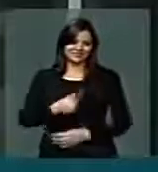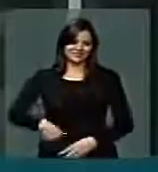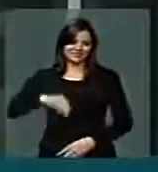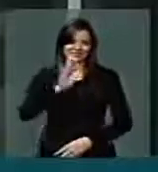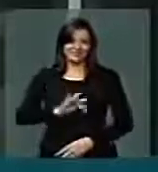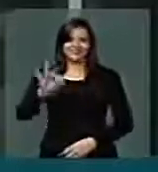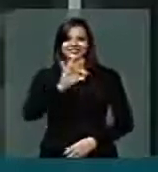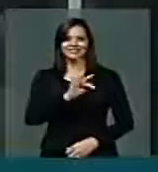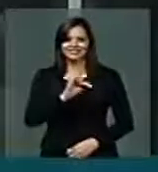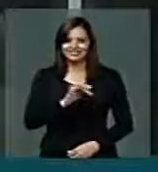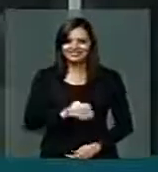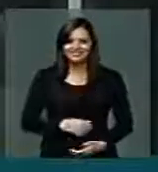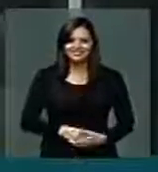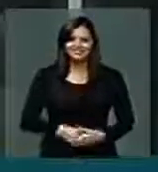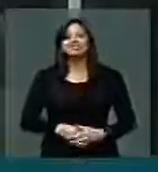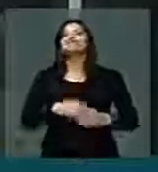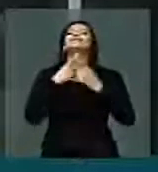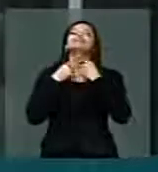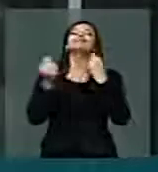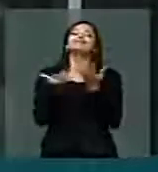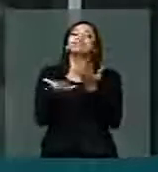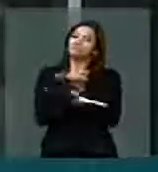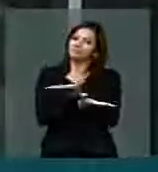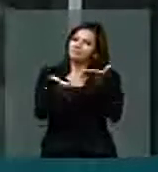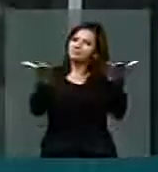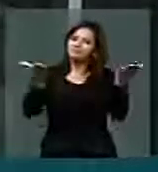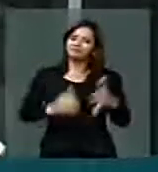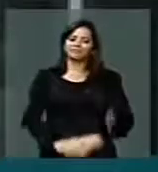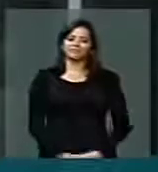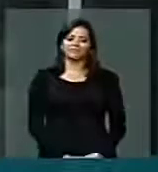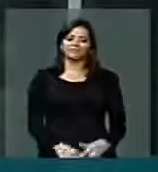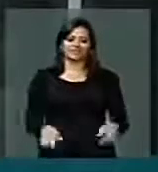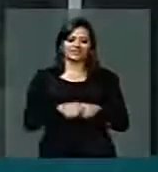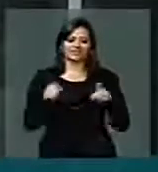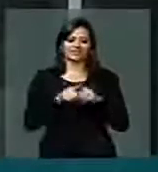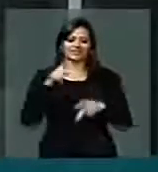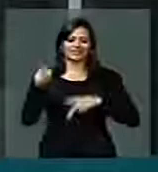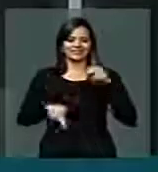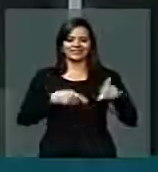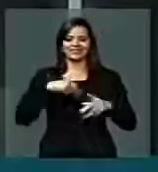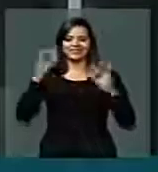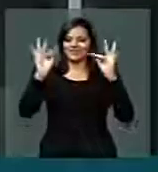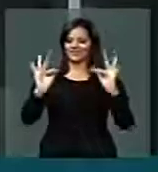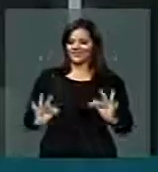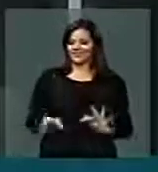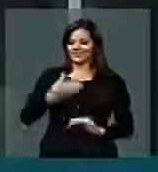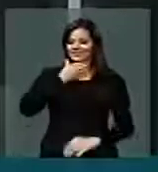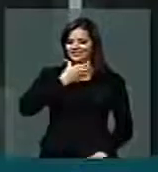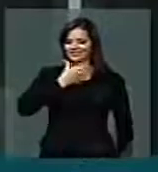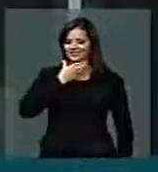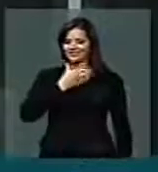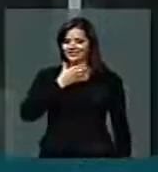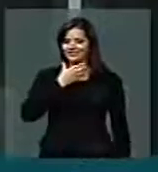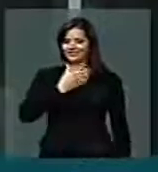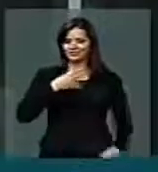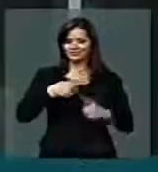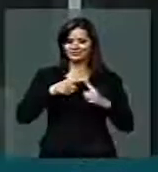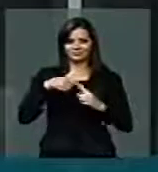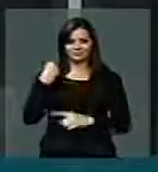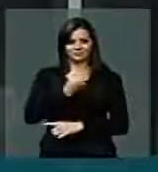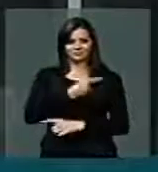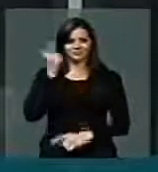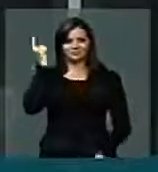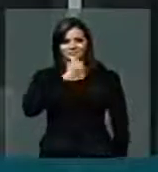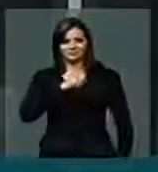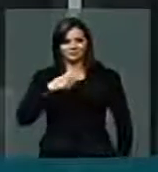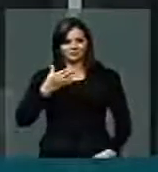E, por último, desejo a todos e a nossa população um Feliz Natal. Que a gente possa, nesse